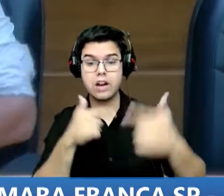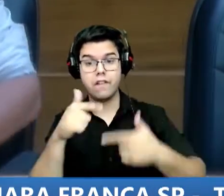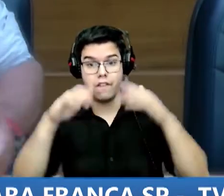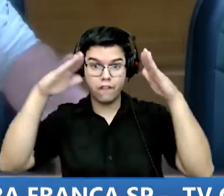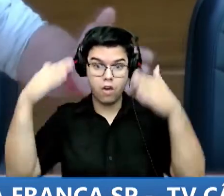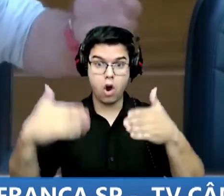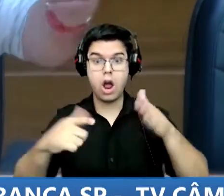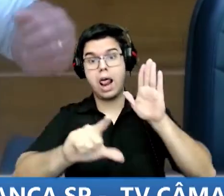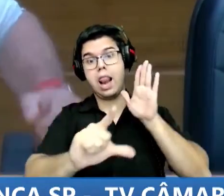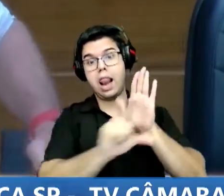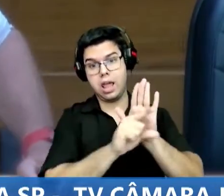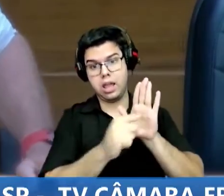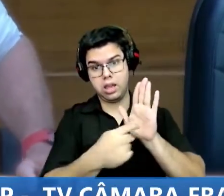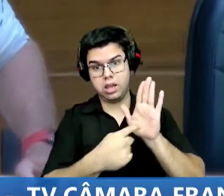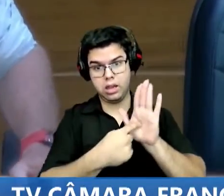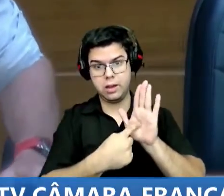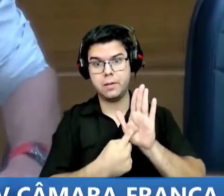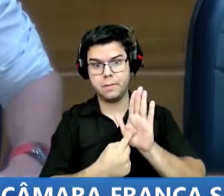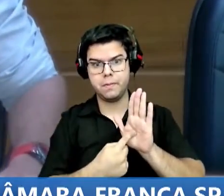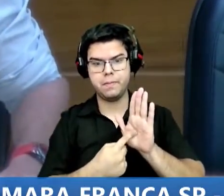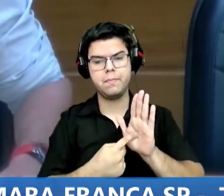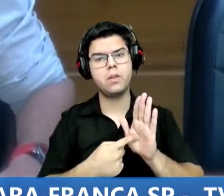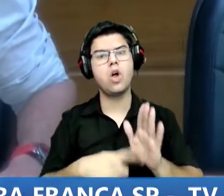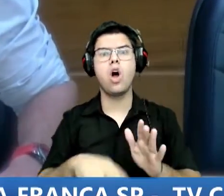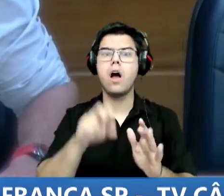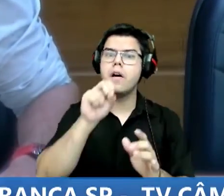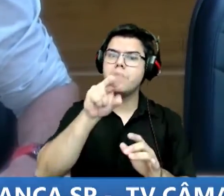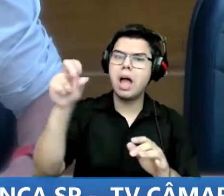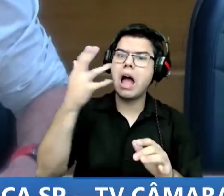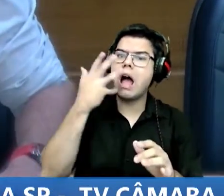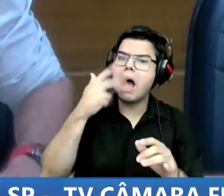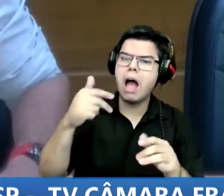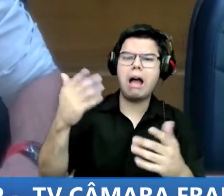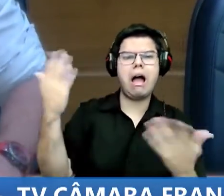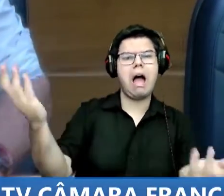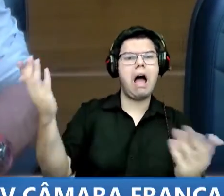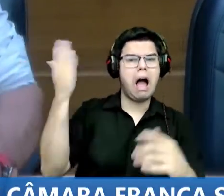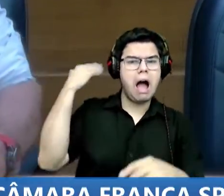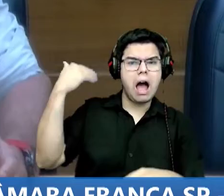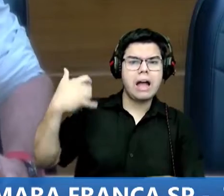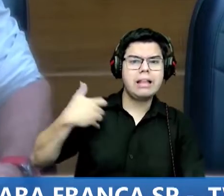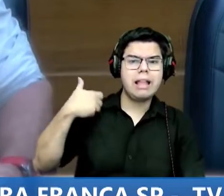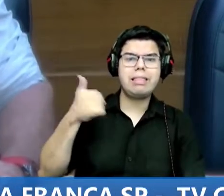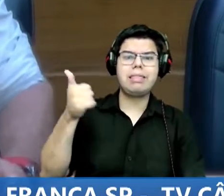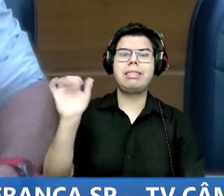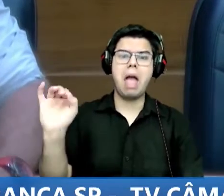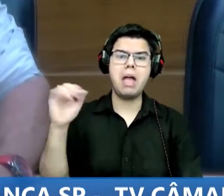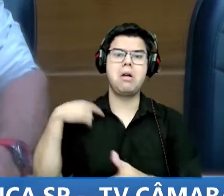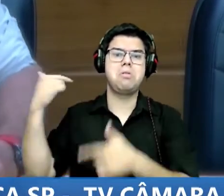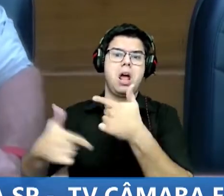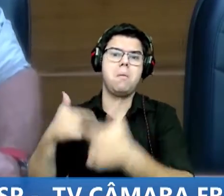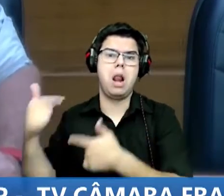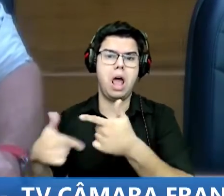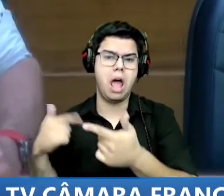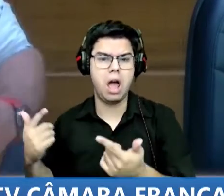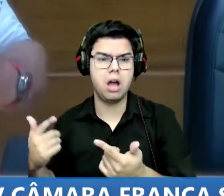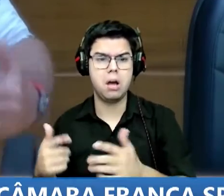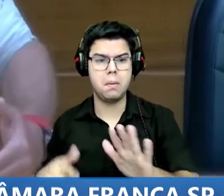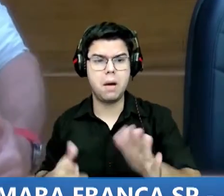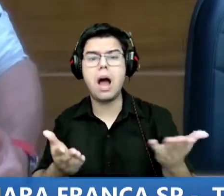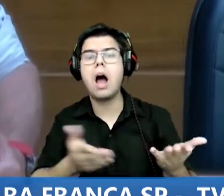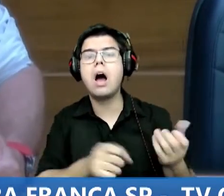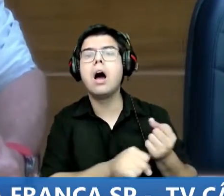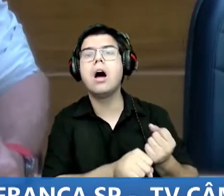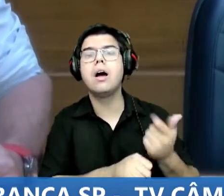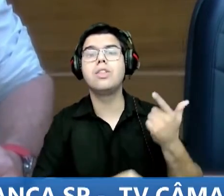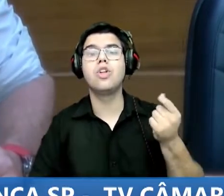gente vê os adultos dizendo assim, mas eu tinha 10 anos e eu trabalhava. Mas hoje nós estamos no ano de 2021. As